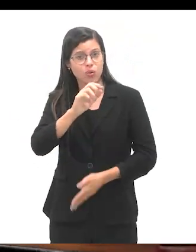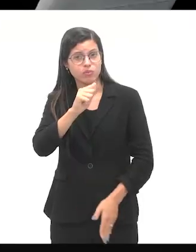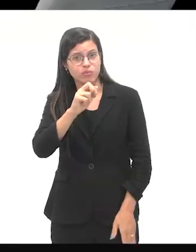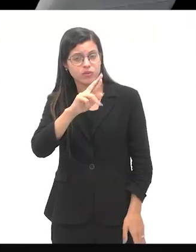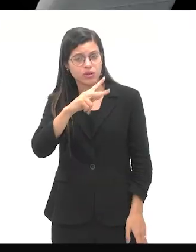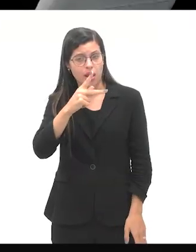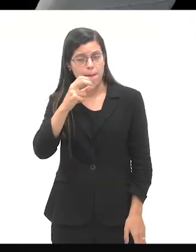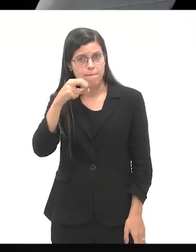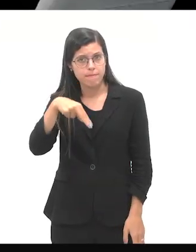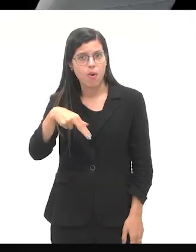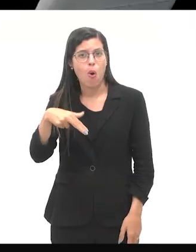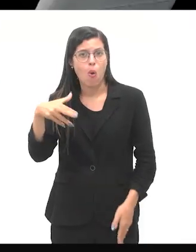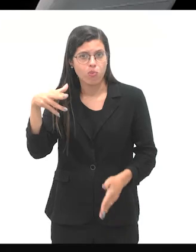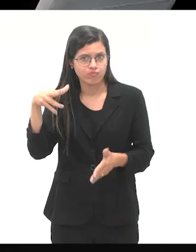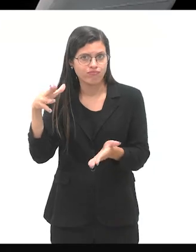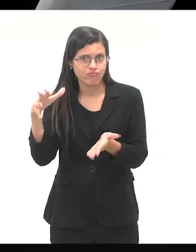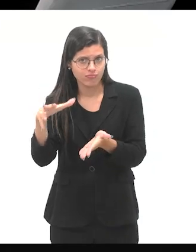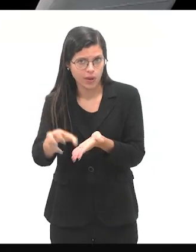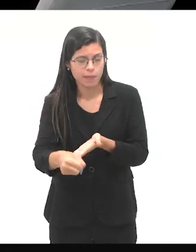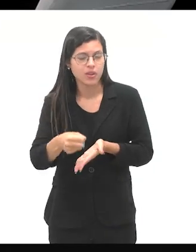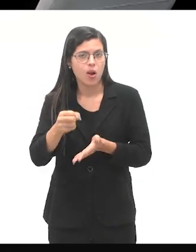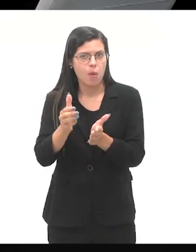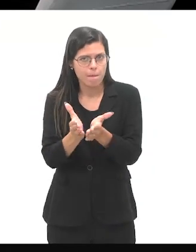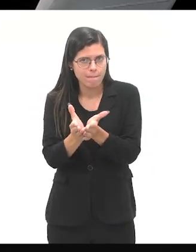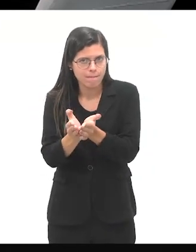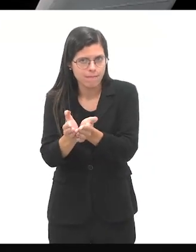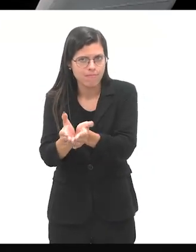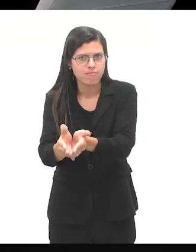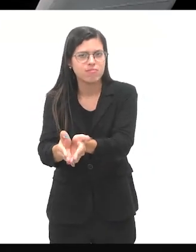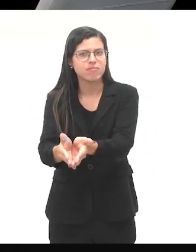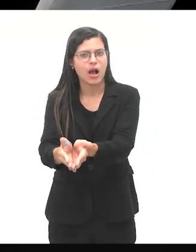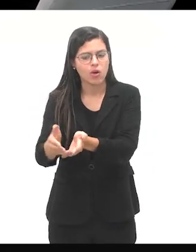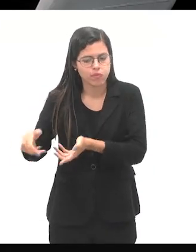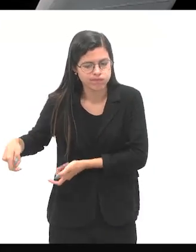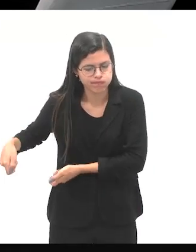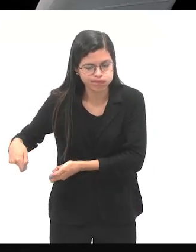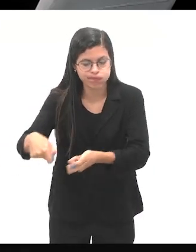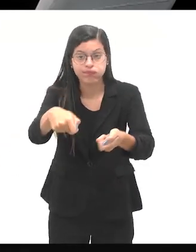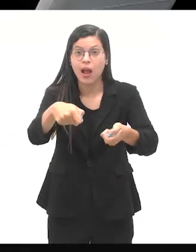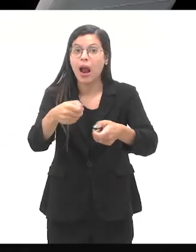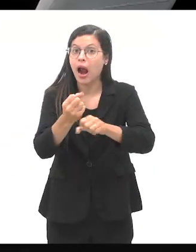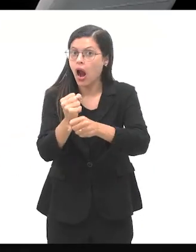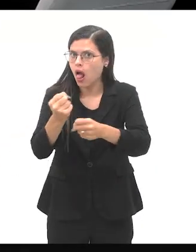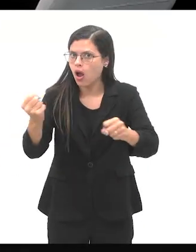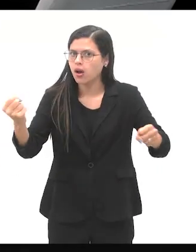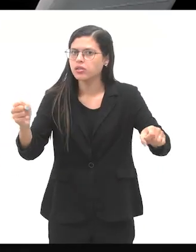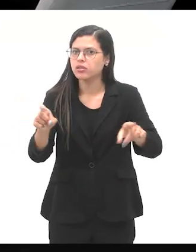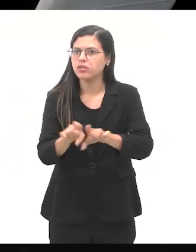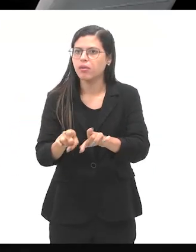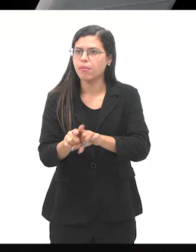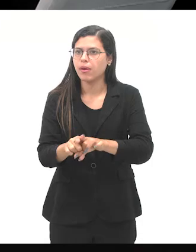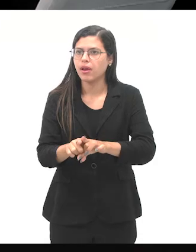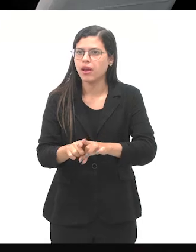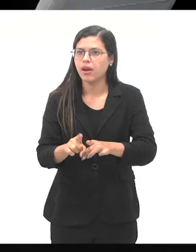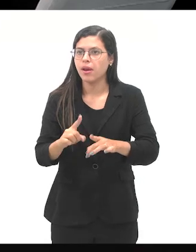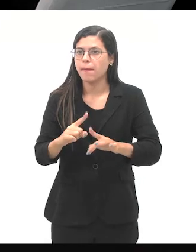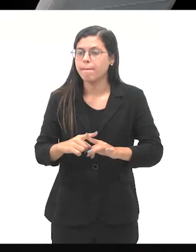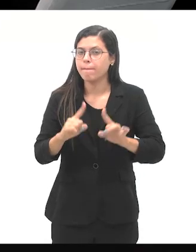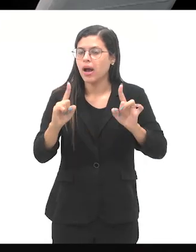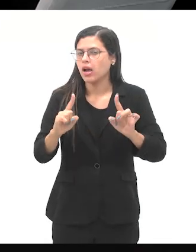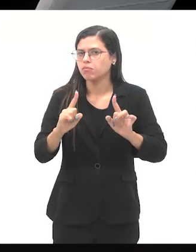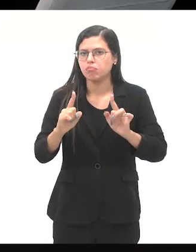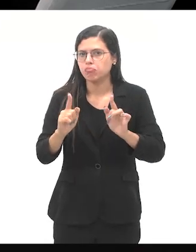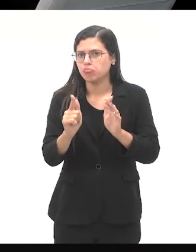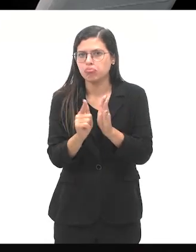capturado dentro da Baía de Guanabara por um barco de cerco, né, uma rede de cerco, e muito grande esse tarpão, né, mas a gente não vê relato